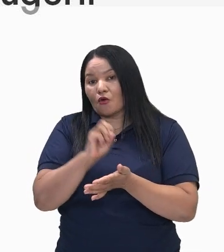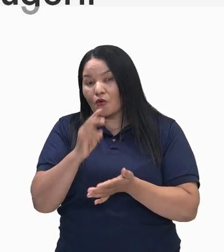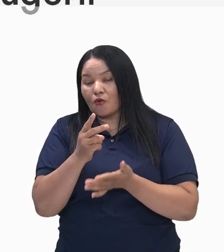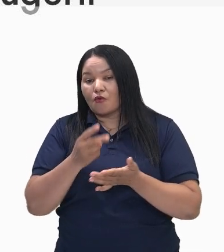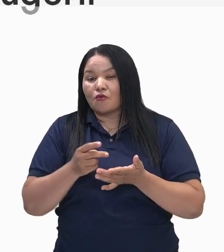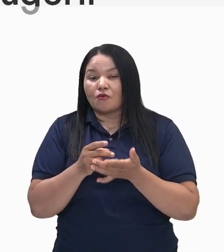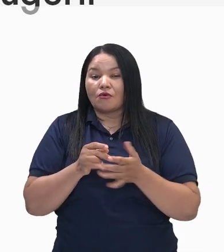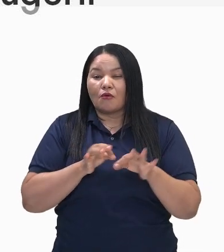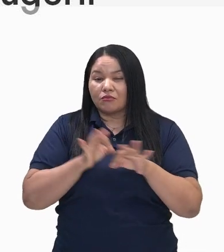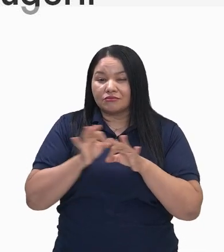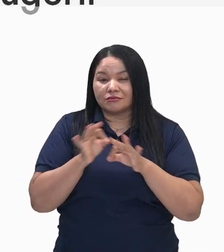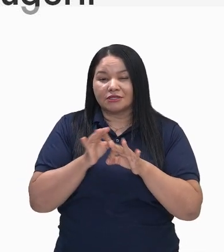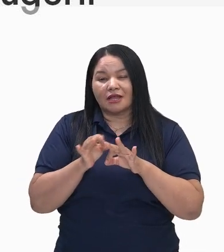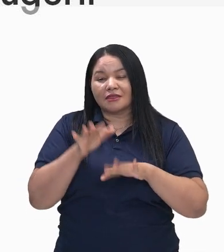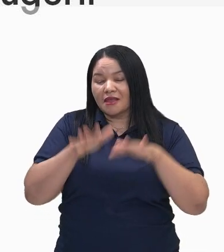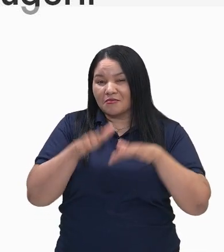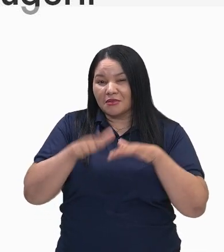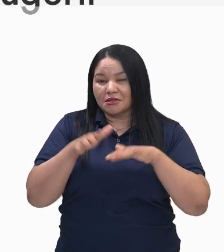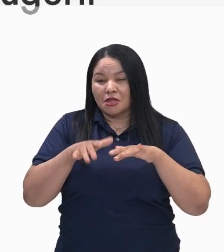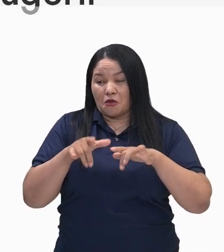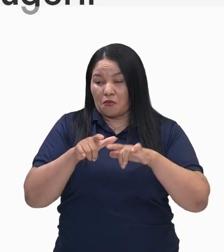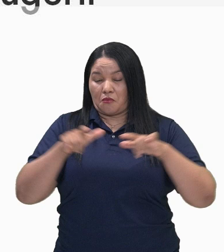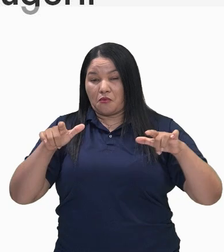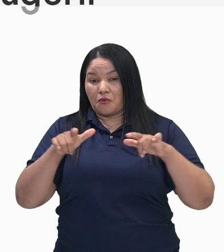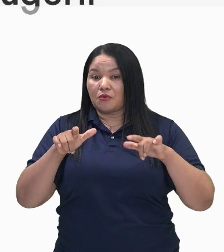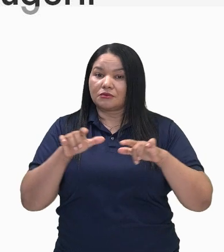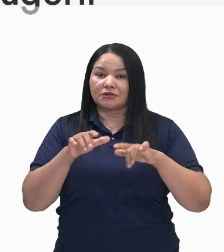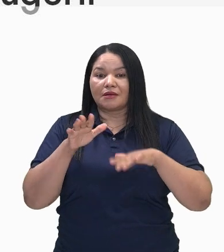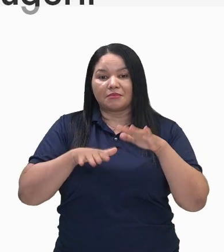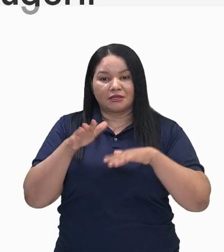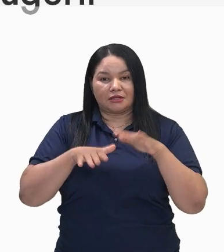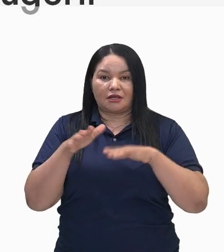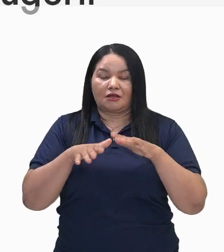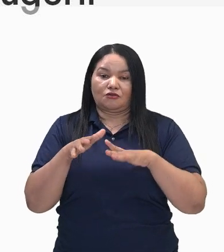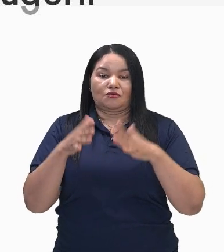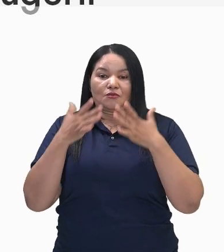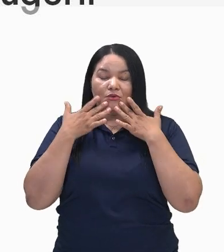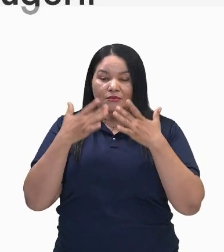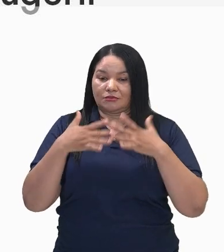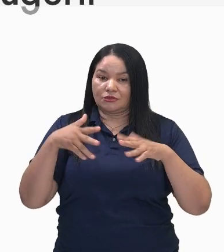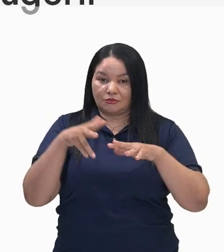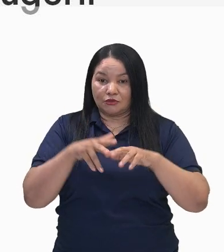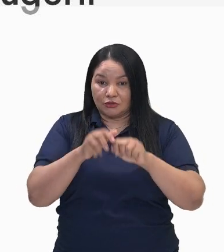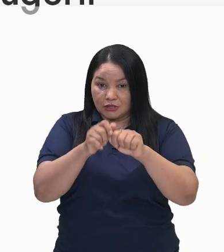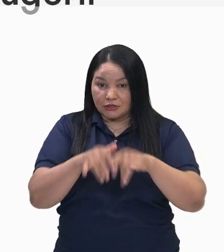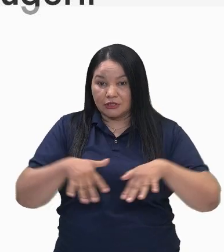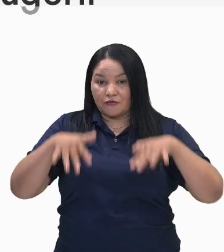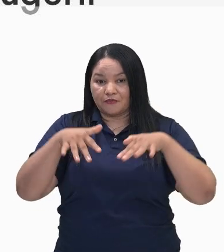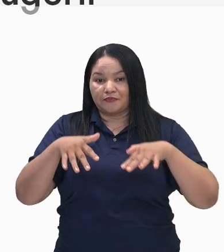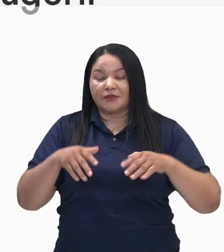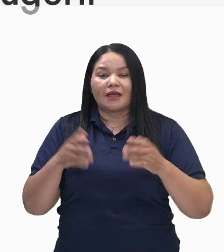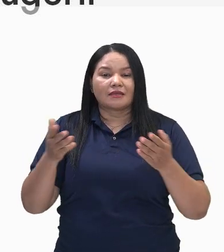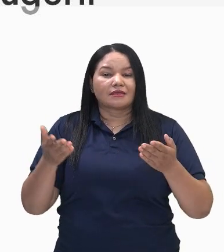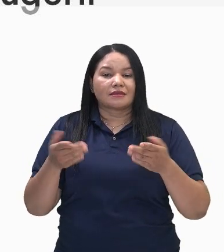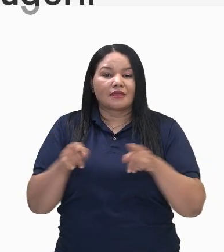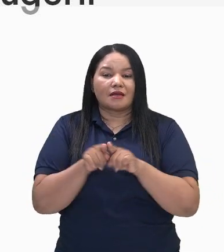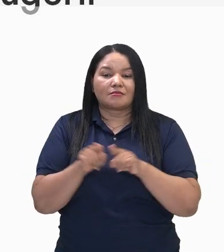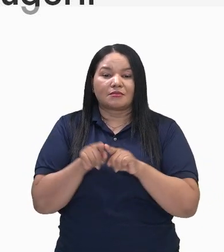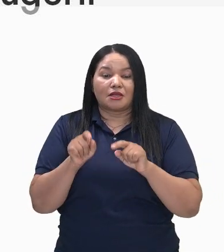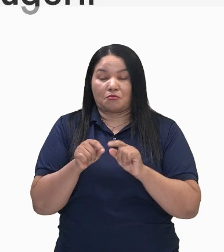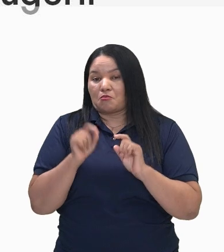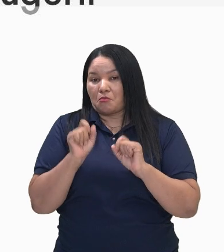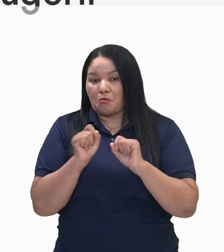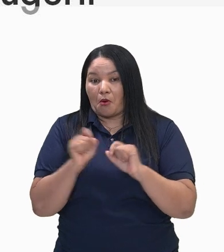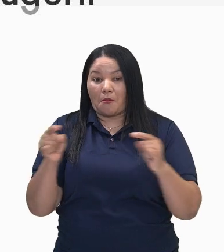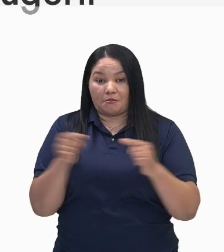ou grandioso, dependendo da proposta estética do espetáculo. O cenário tem a função de situar a